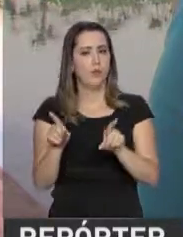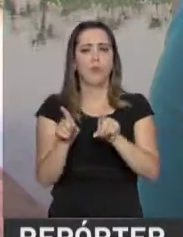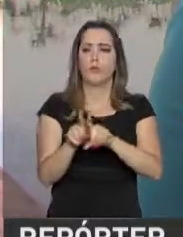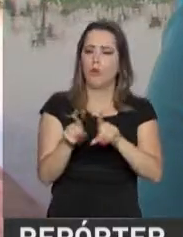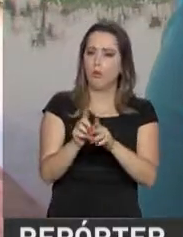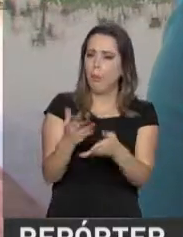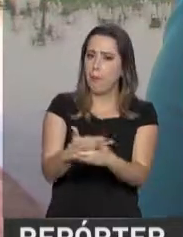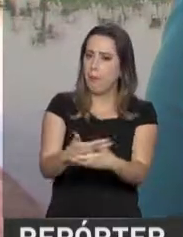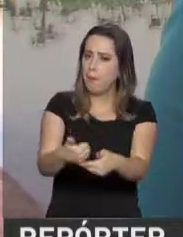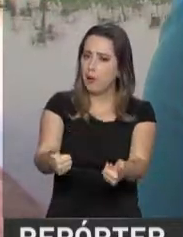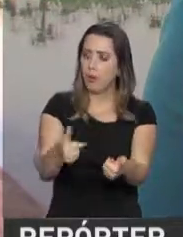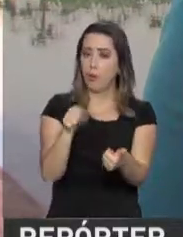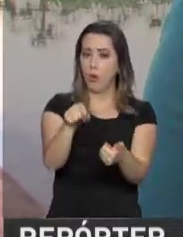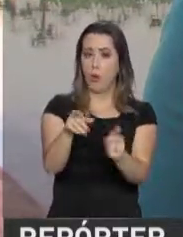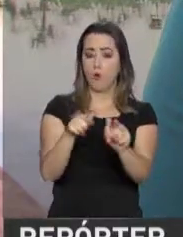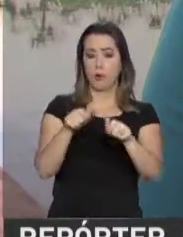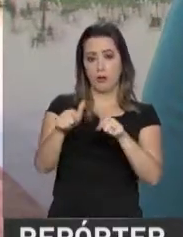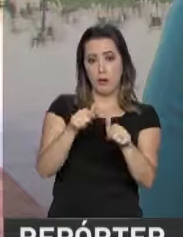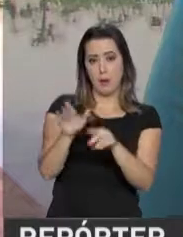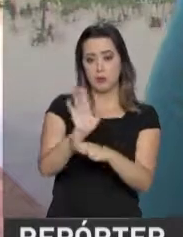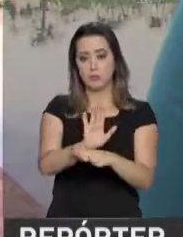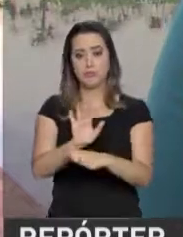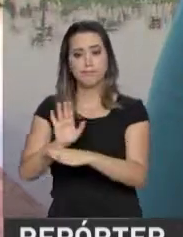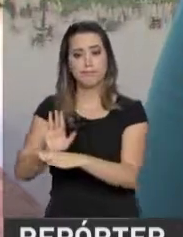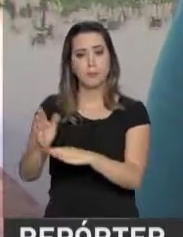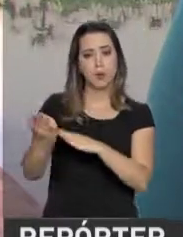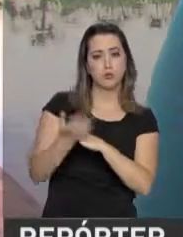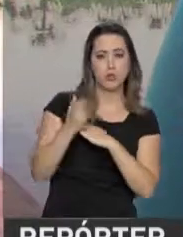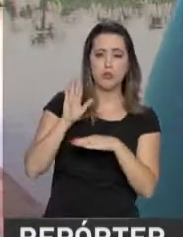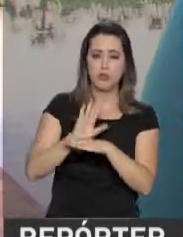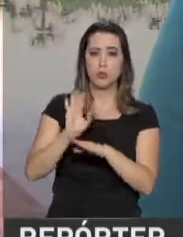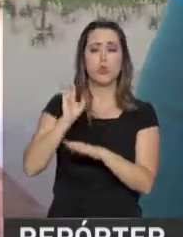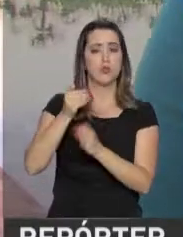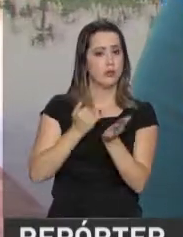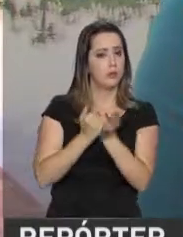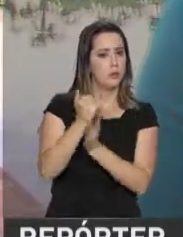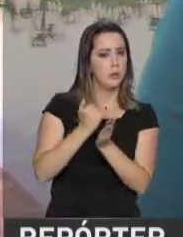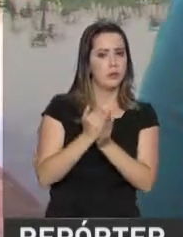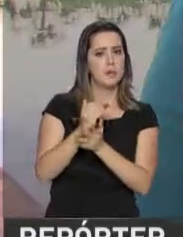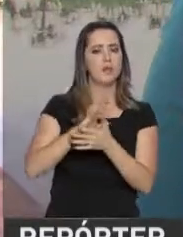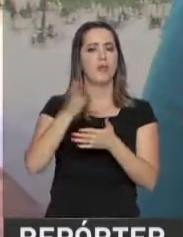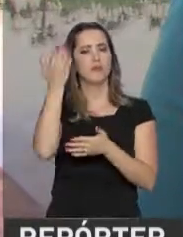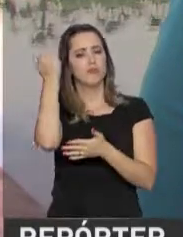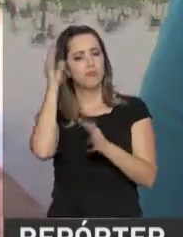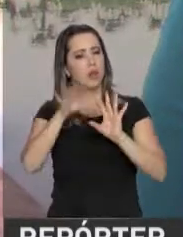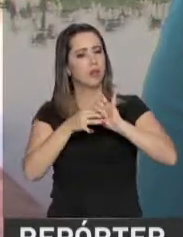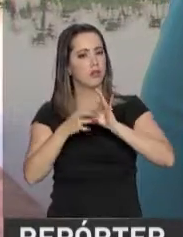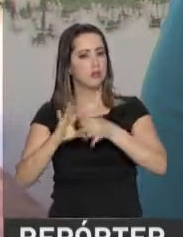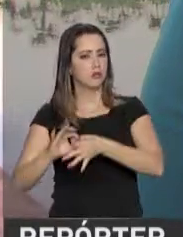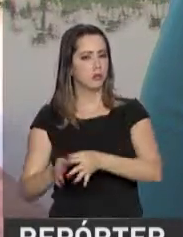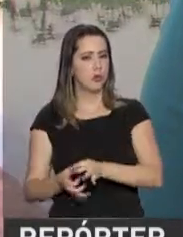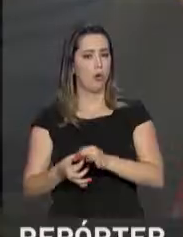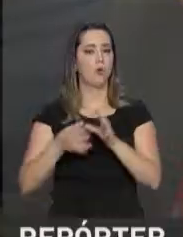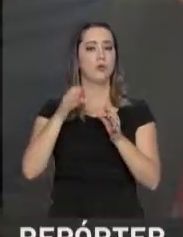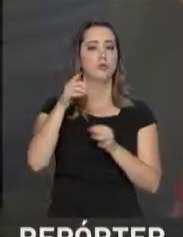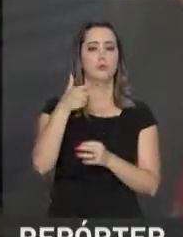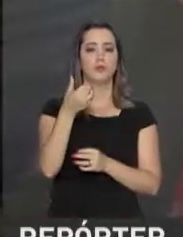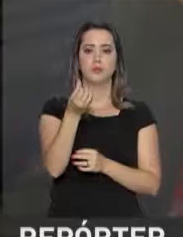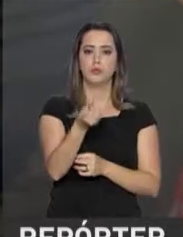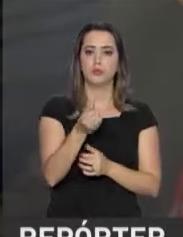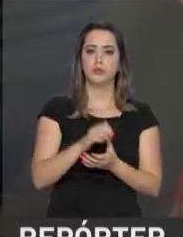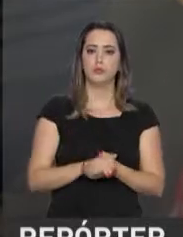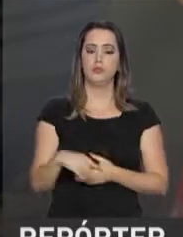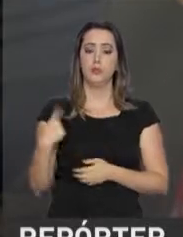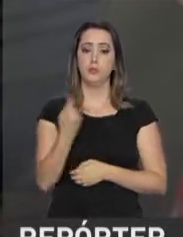de aperfeiçoar ações de cooperação já iniciadas durante os Jogos Olímpicos de 2016.